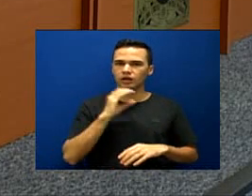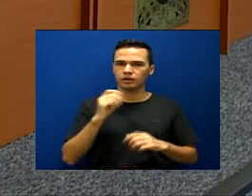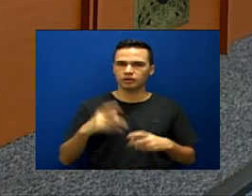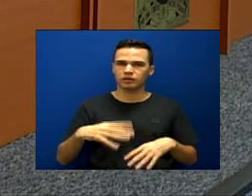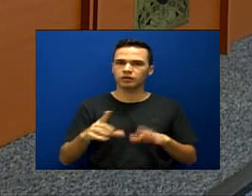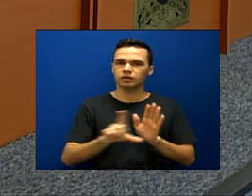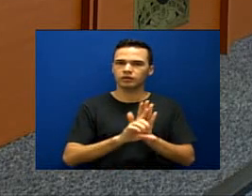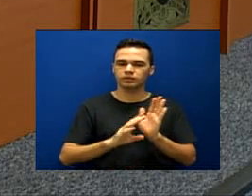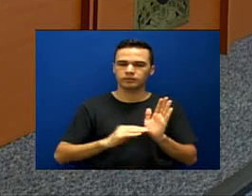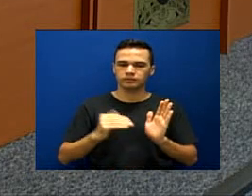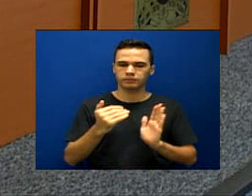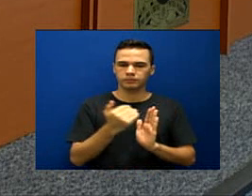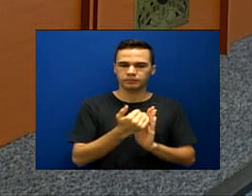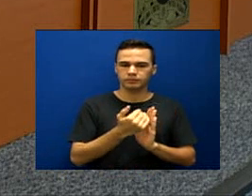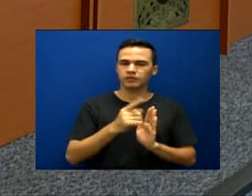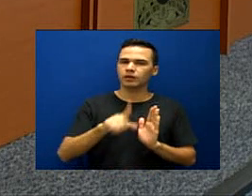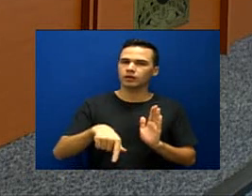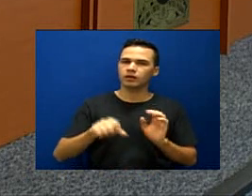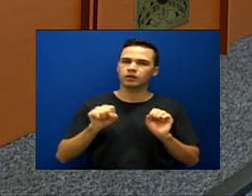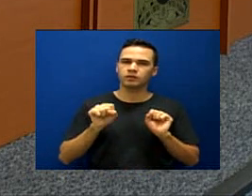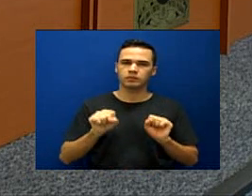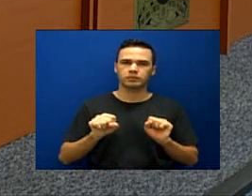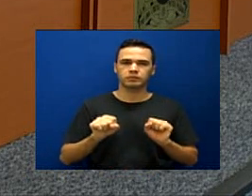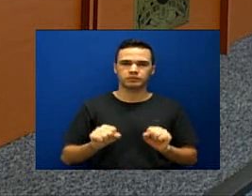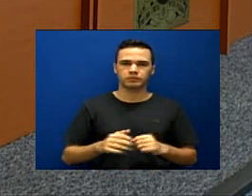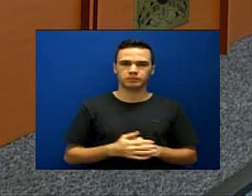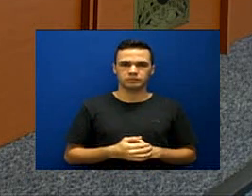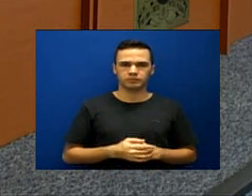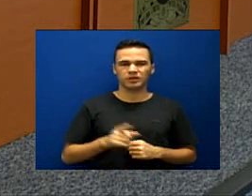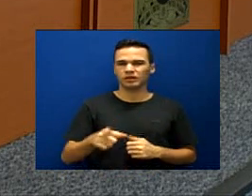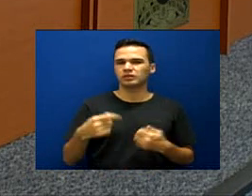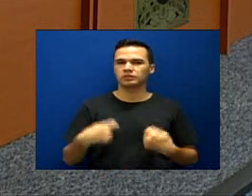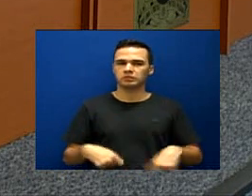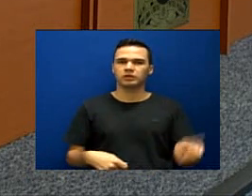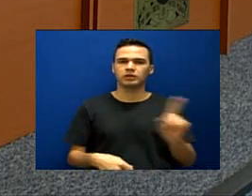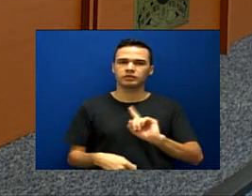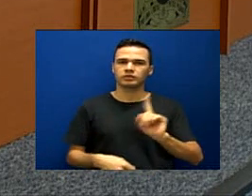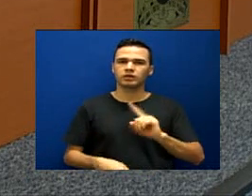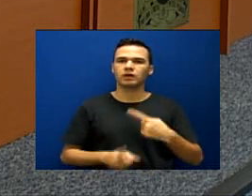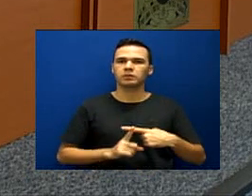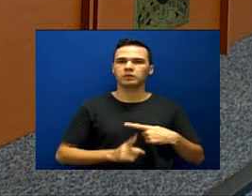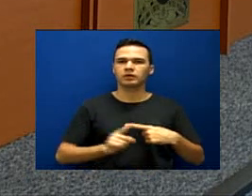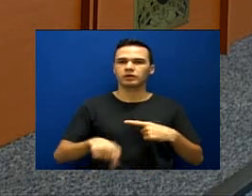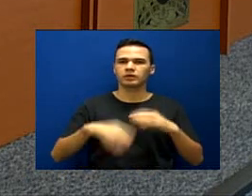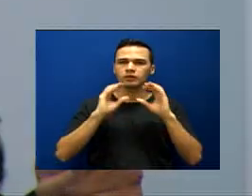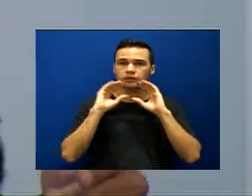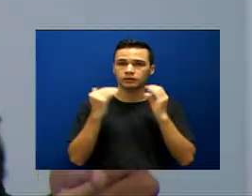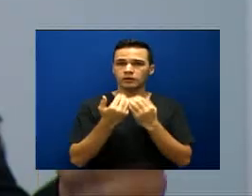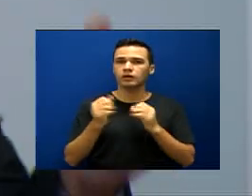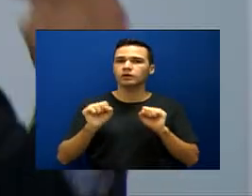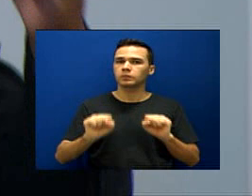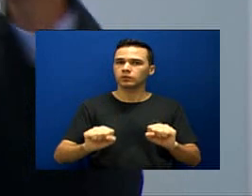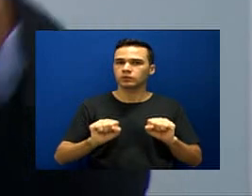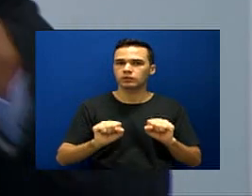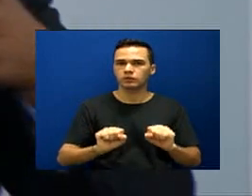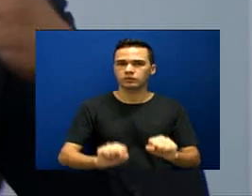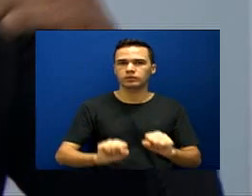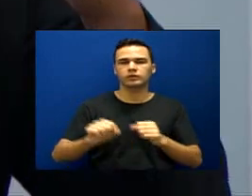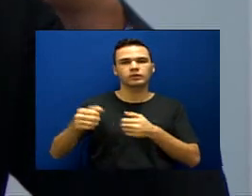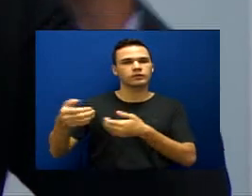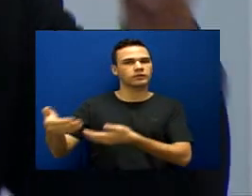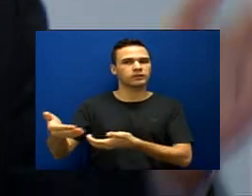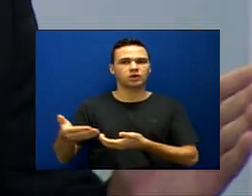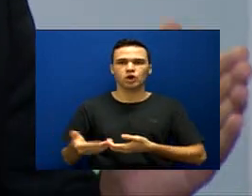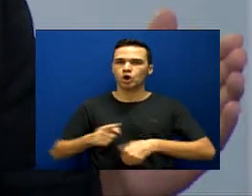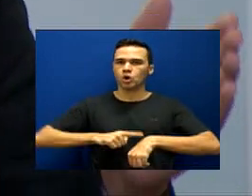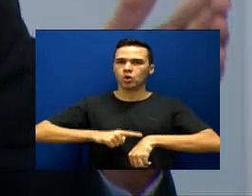que a emenda do colega Hélio, ela nem precisaria, porque esta casa é soberana para convocação e a